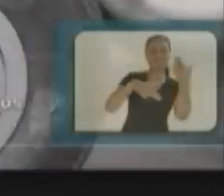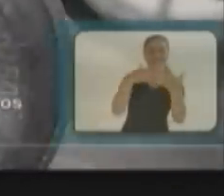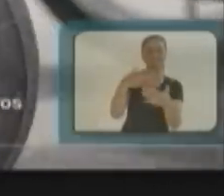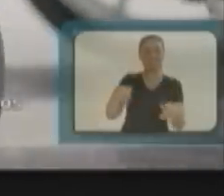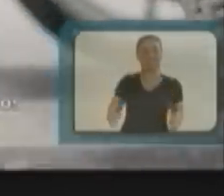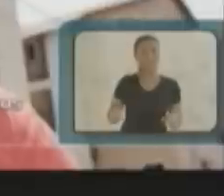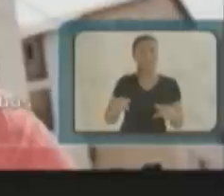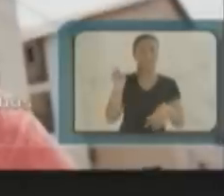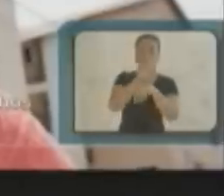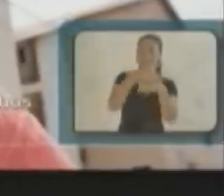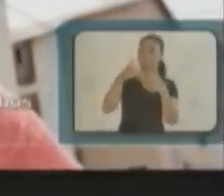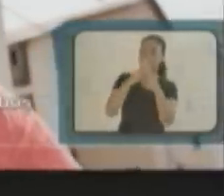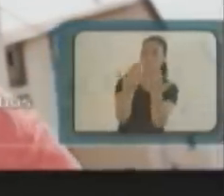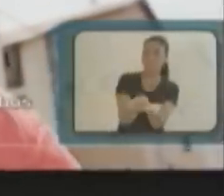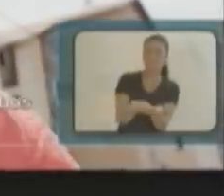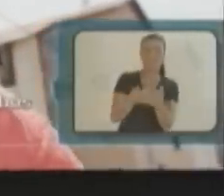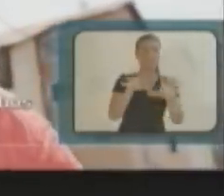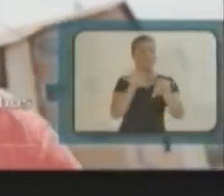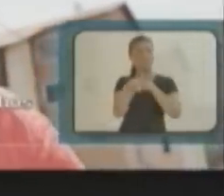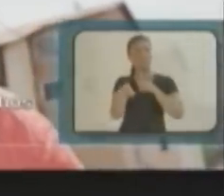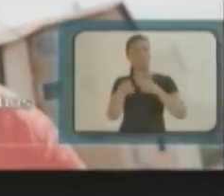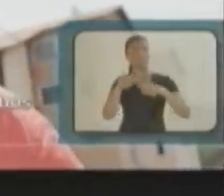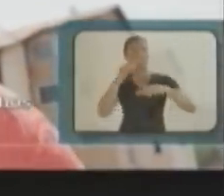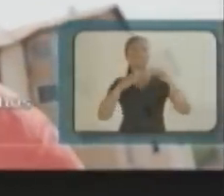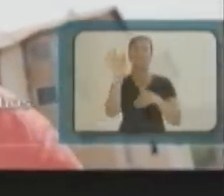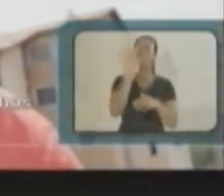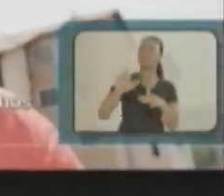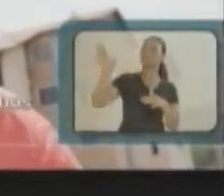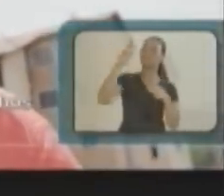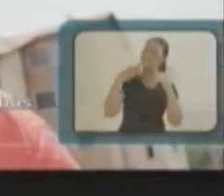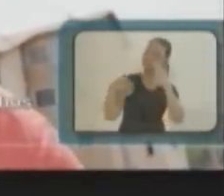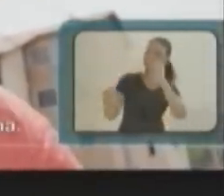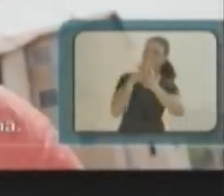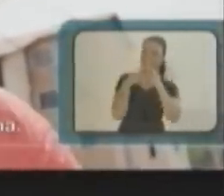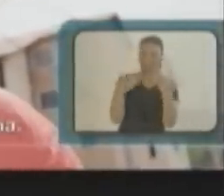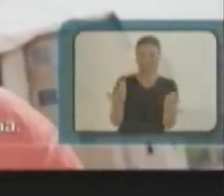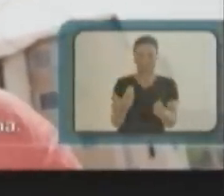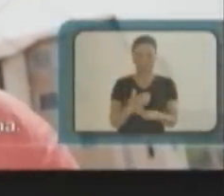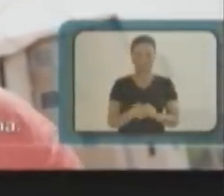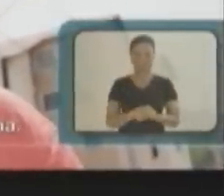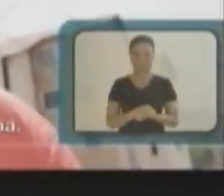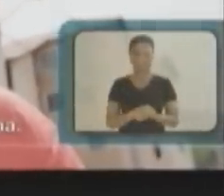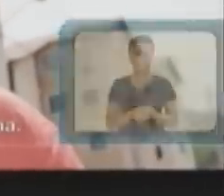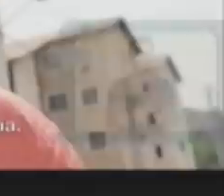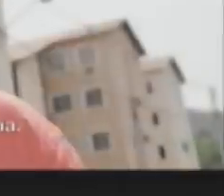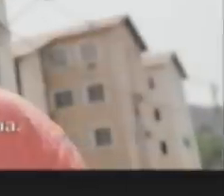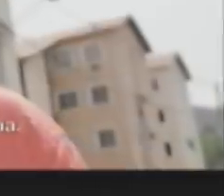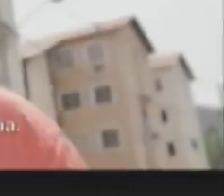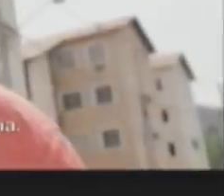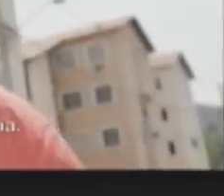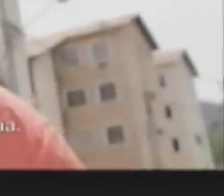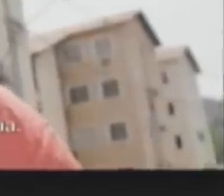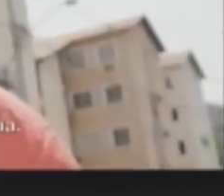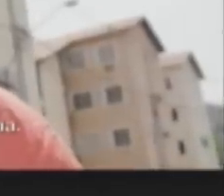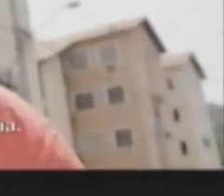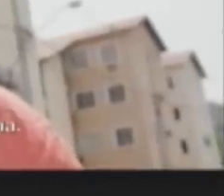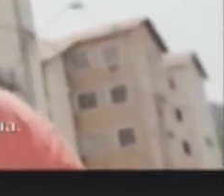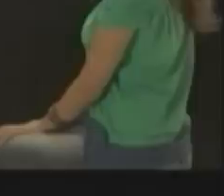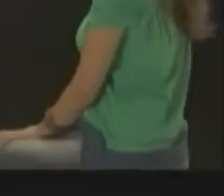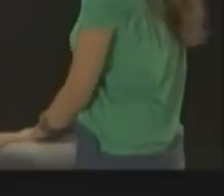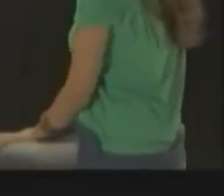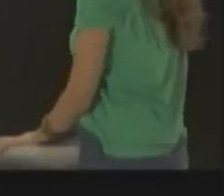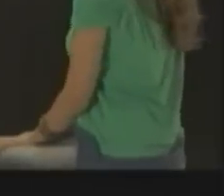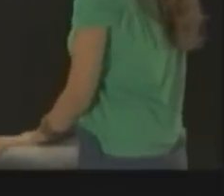ascenderam socialmente e hoje conseguem realizar sonhos, como carteira assinada, diploma técnico ou universitário, casa